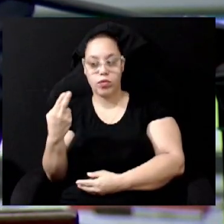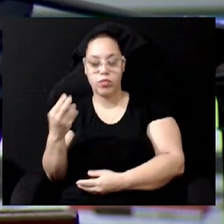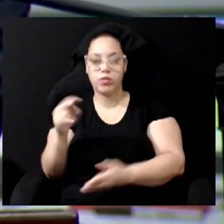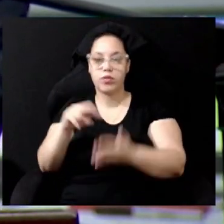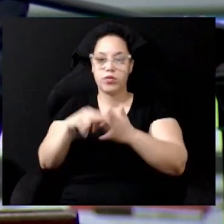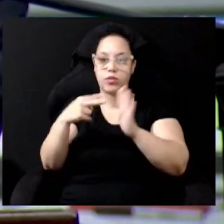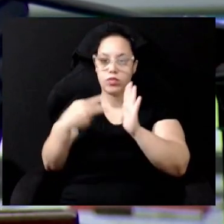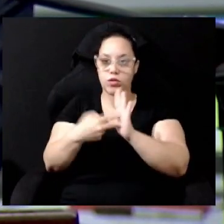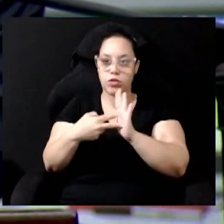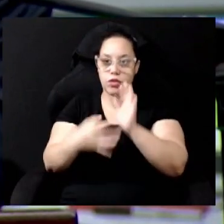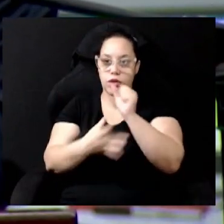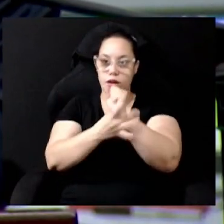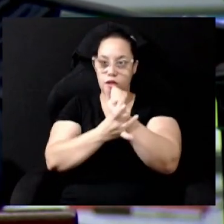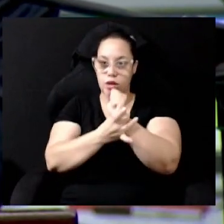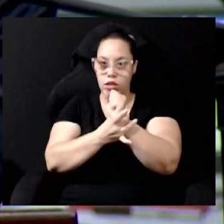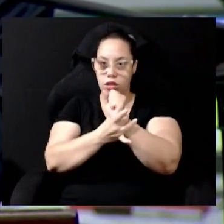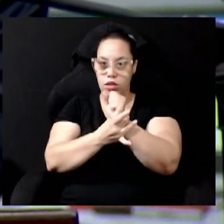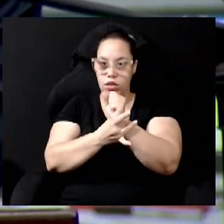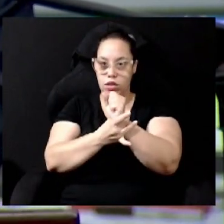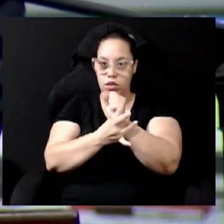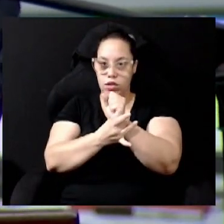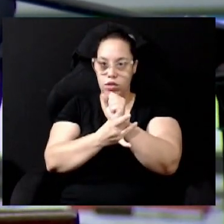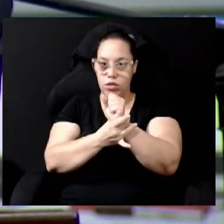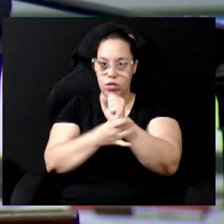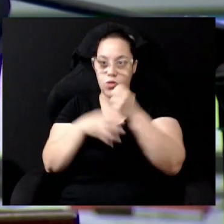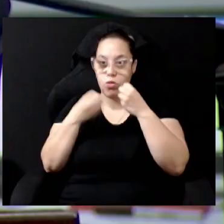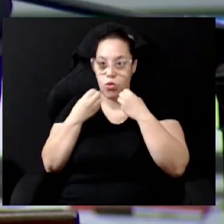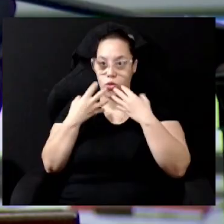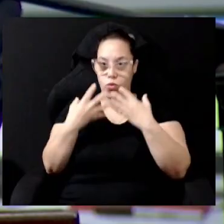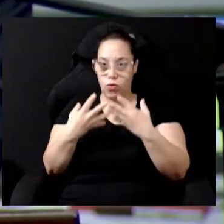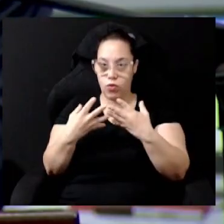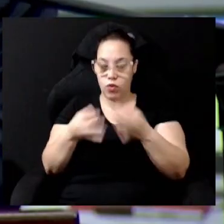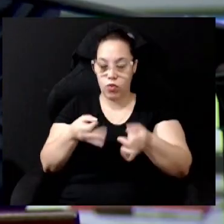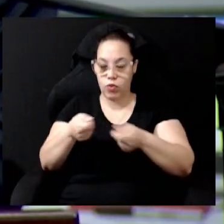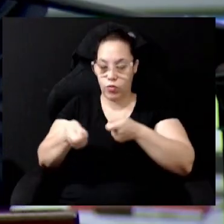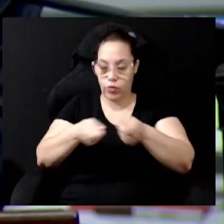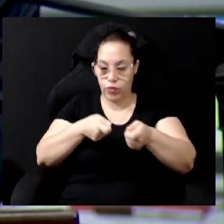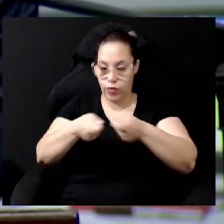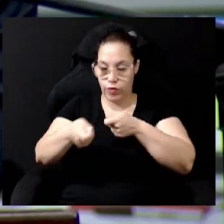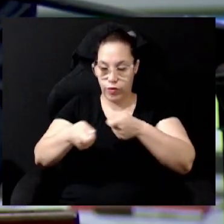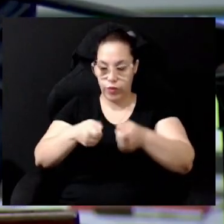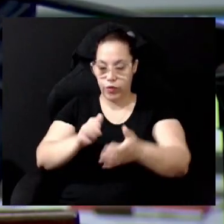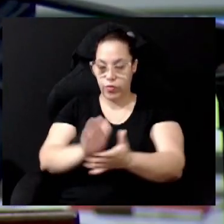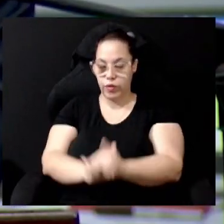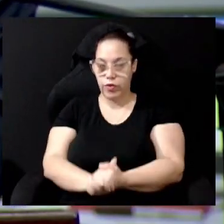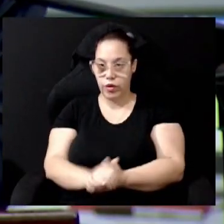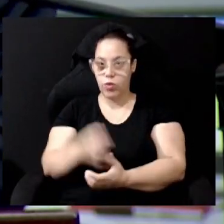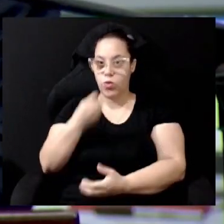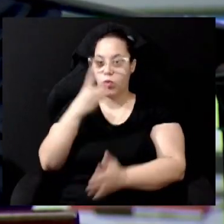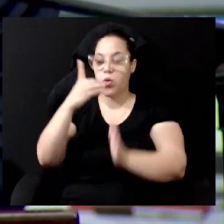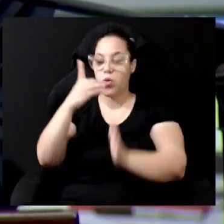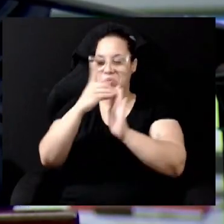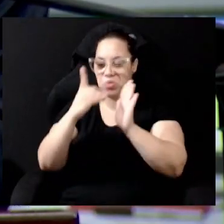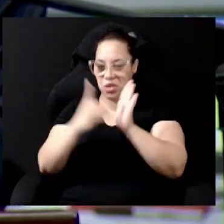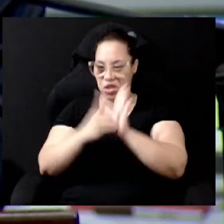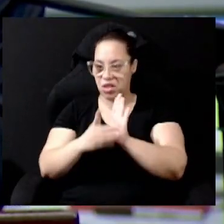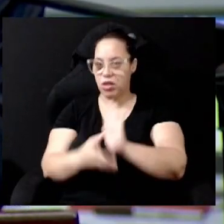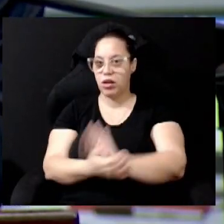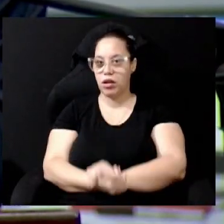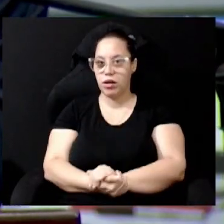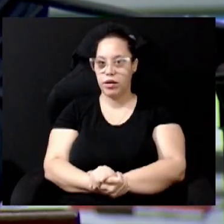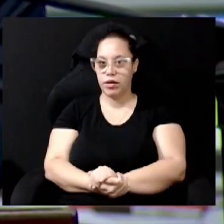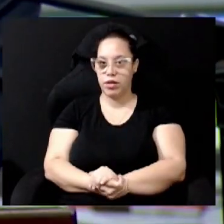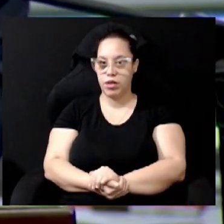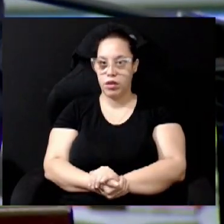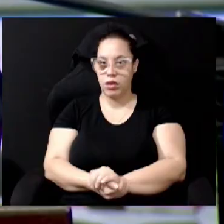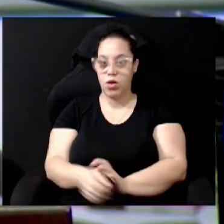segurança jurídica, boa regulação, bons decretos, boas